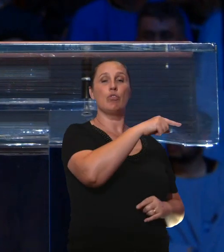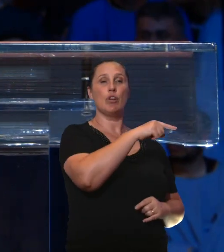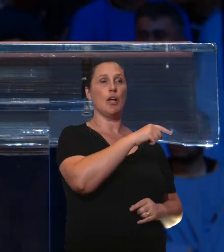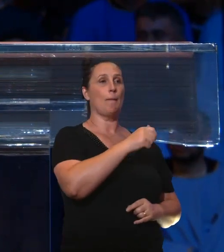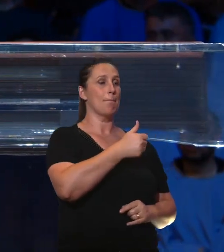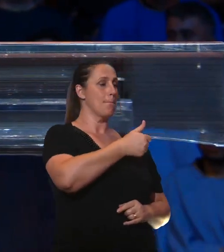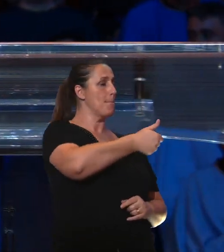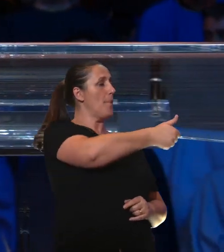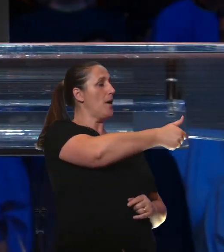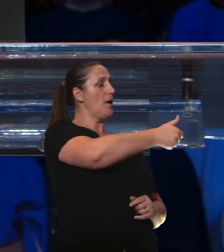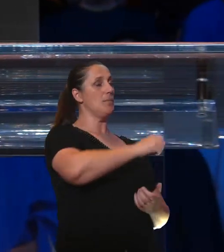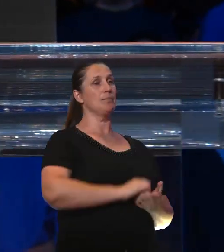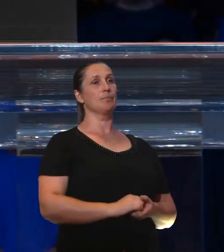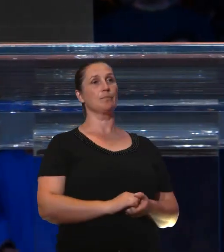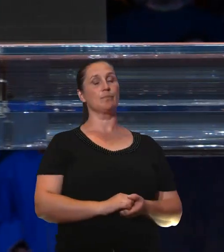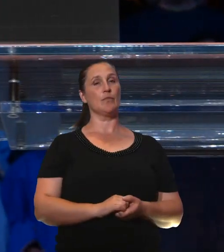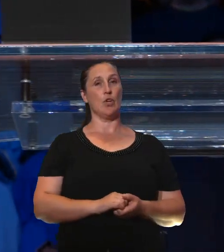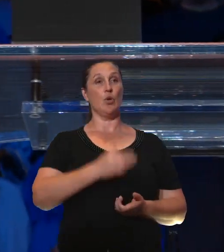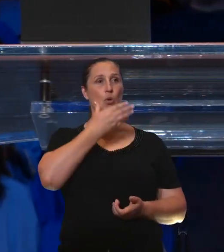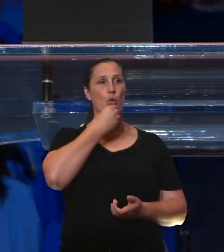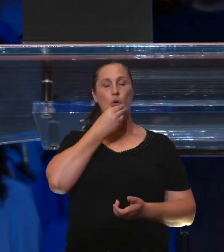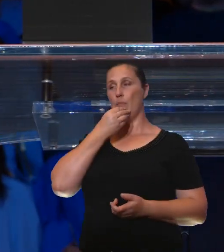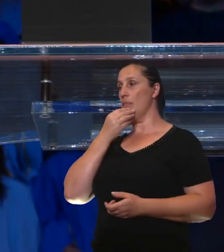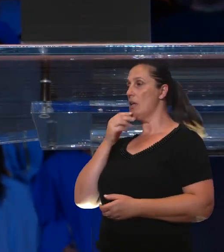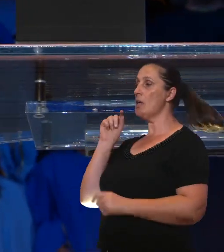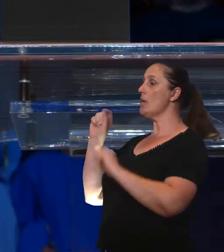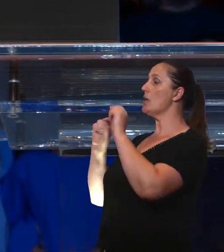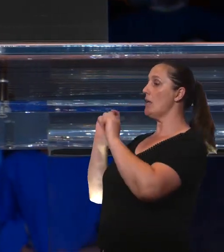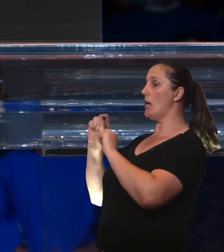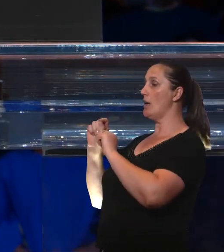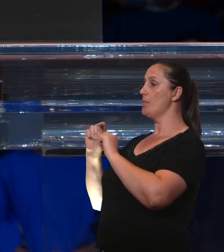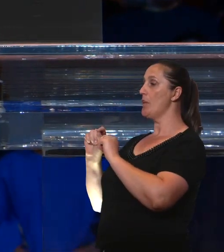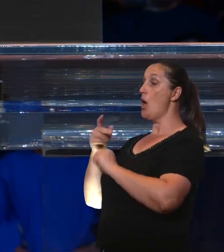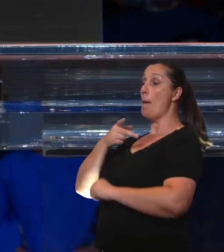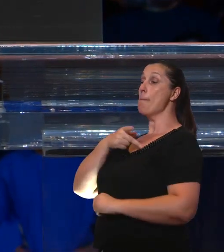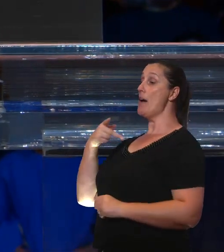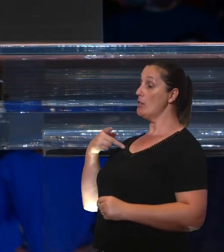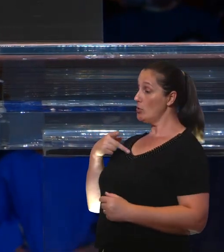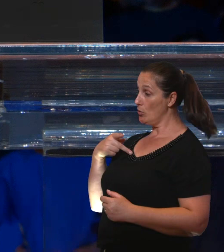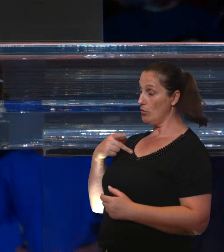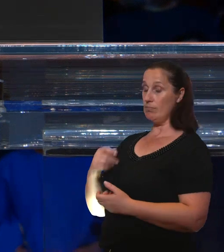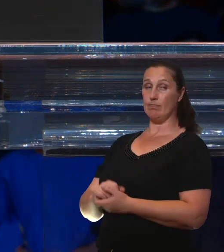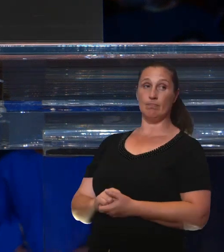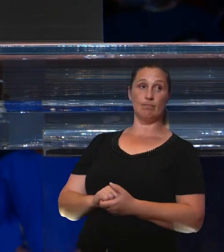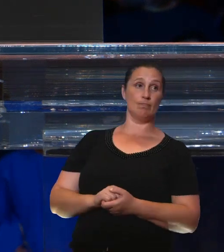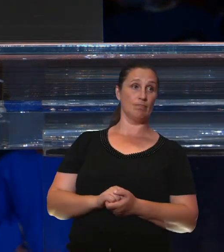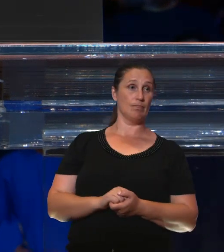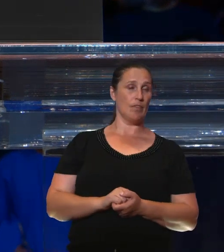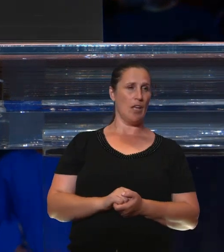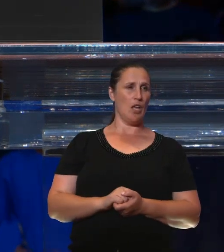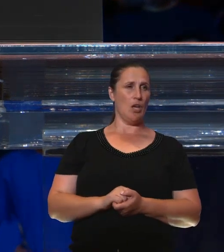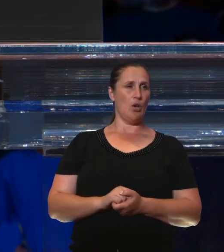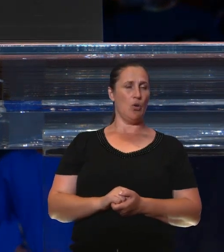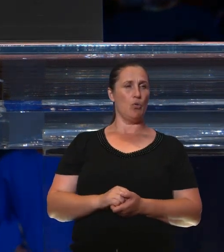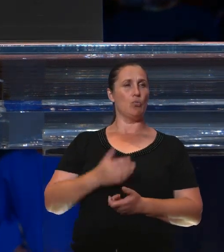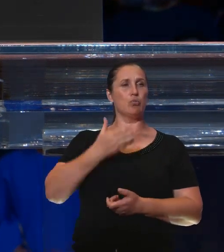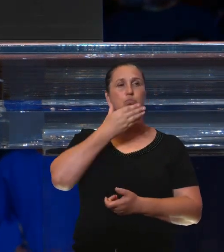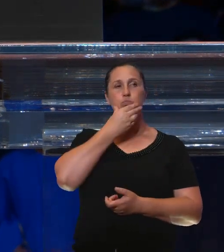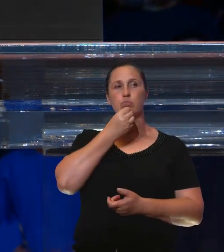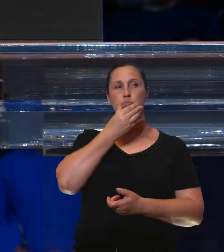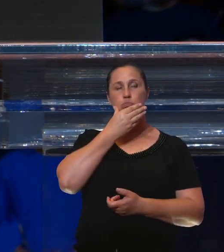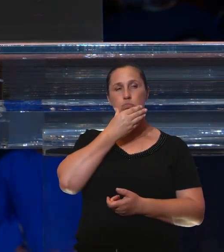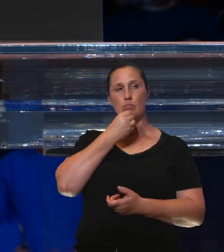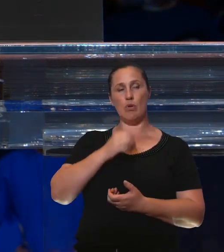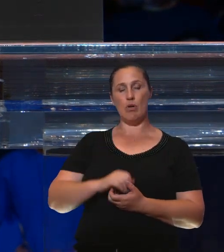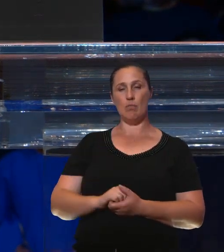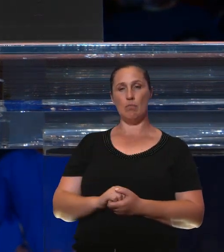toquei o interfone, o irmão atendeu. Quem é? Falei: o seu pastor. Ele pegou a unção do